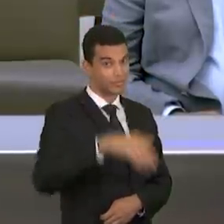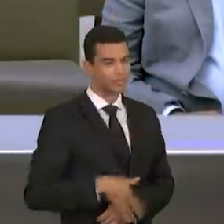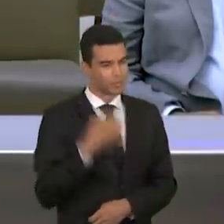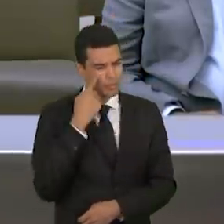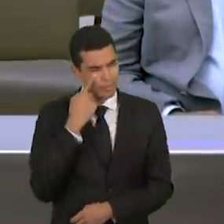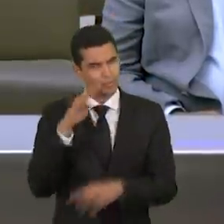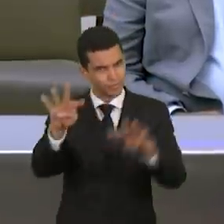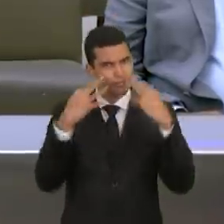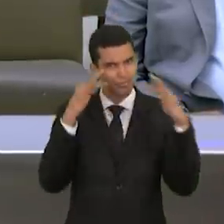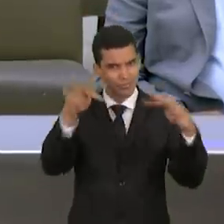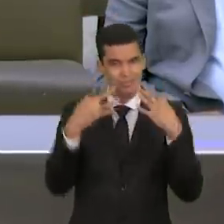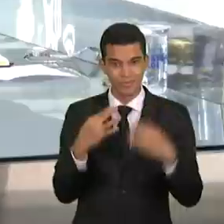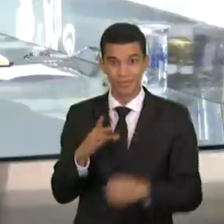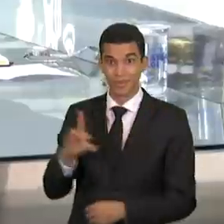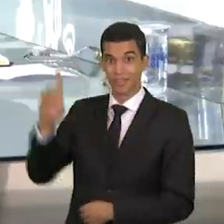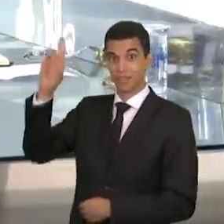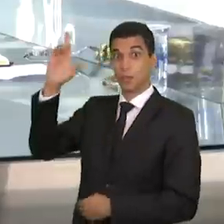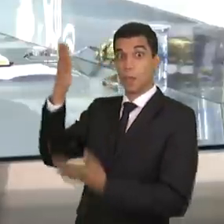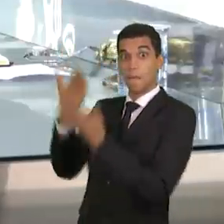atenção. Aquela mão grande,